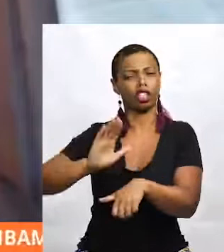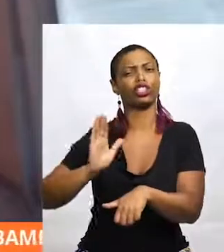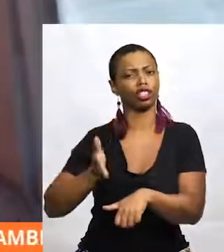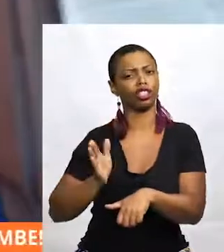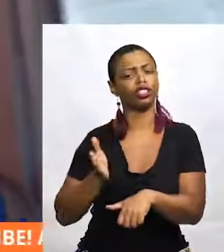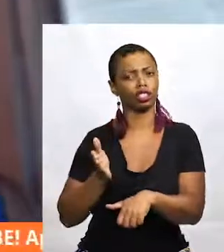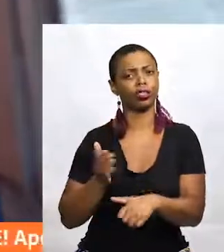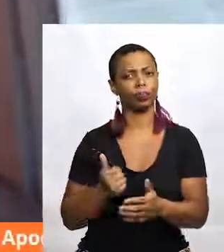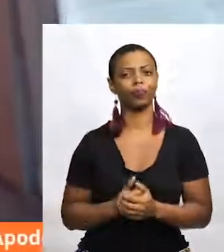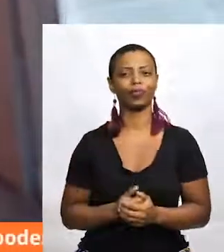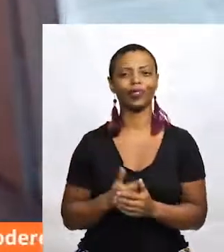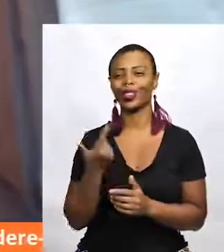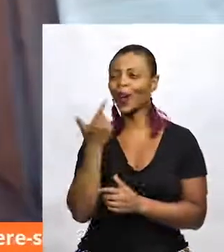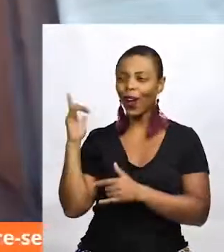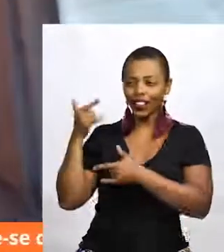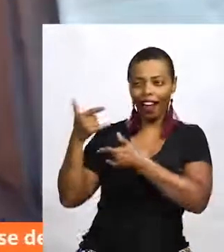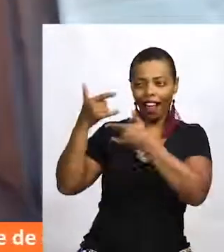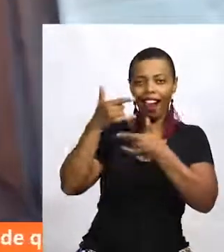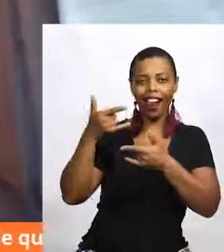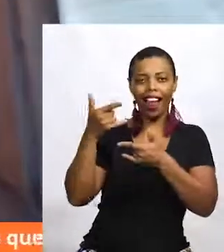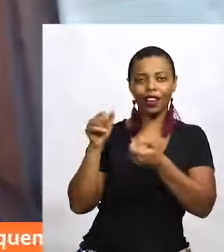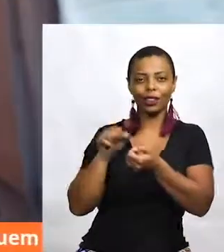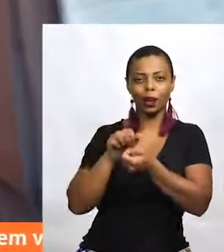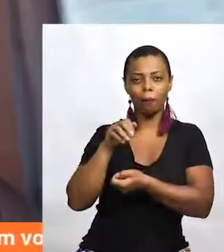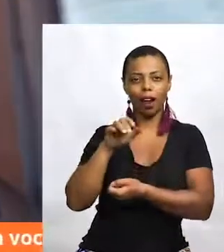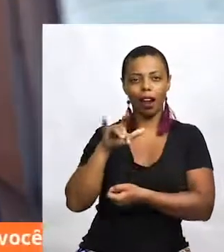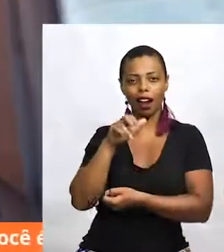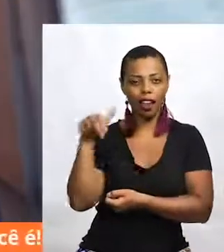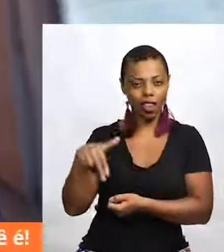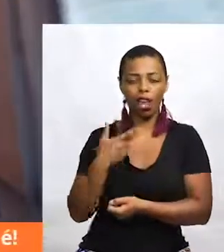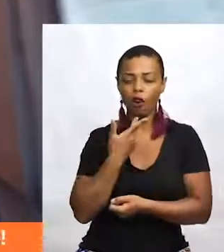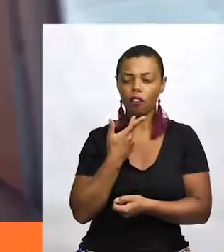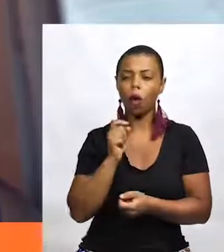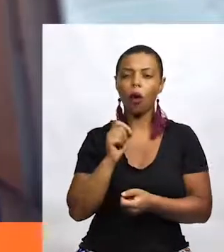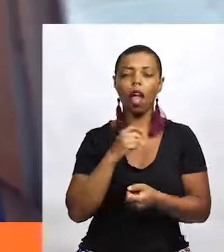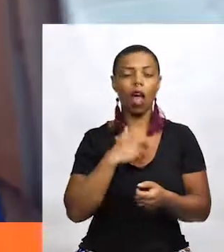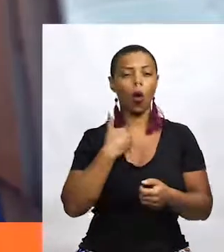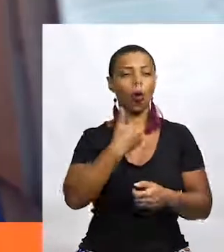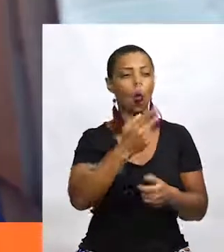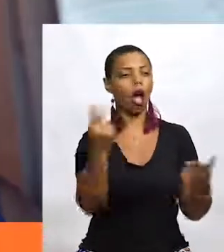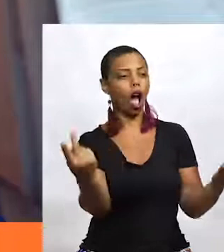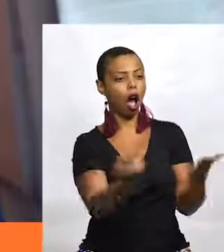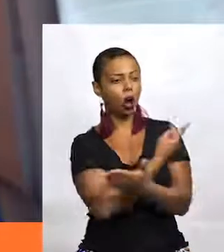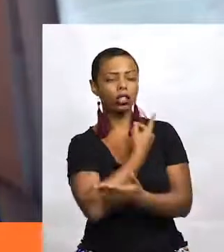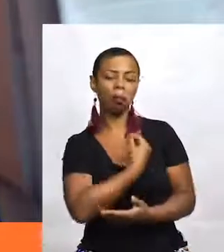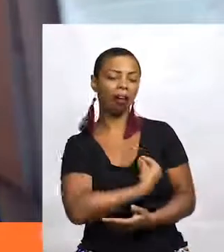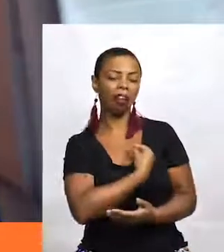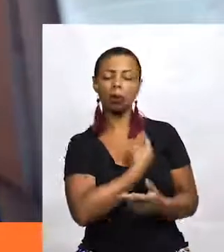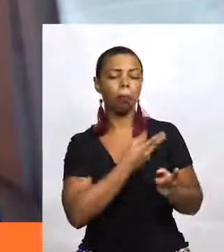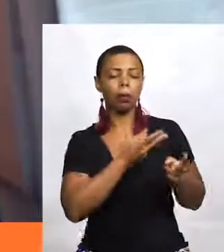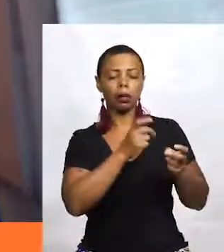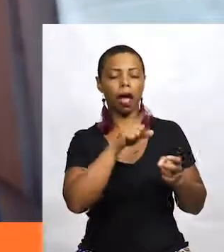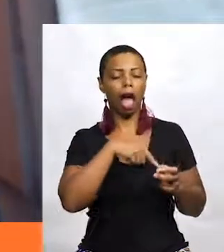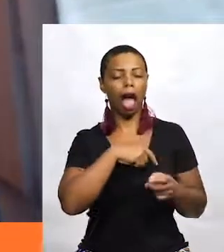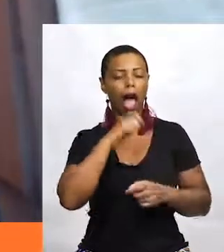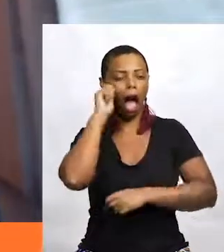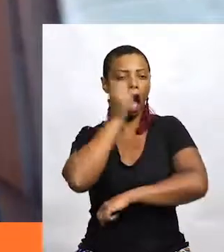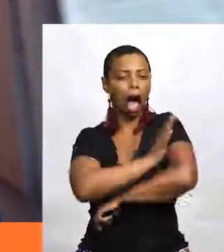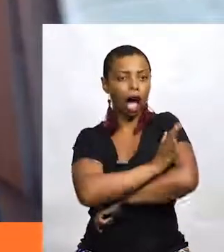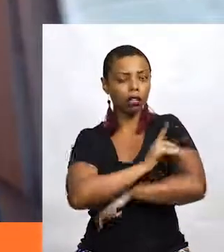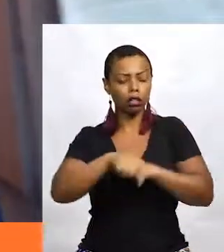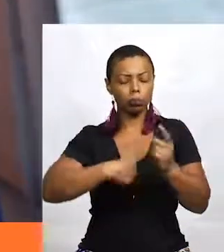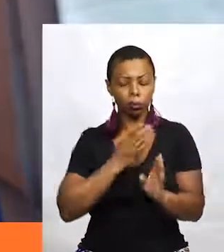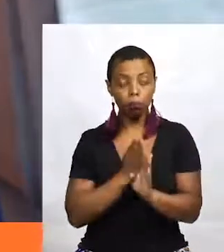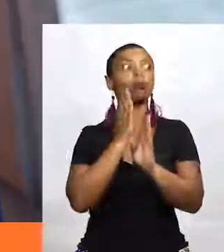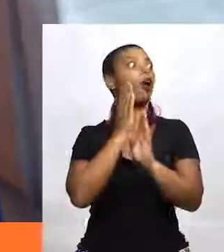Eu contei numa outra live com a Merlin também, que eu ressignifiquei um episódio da minha graduação como racismo e fiz uma carta para os professores